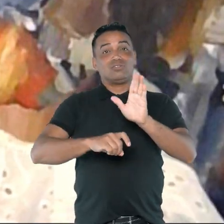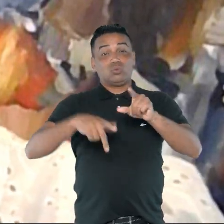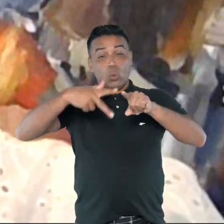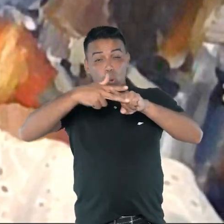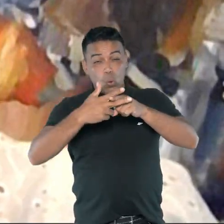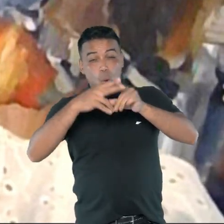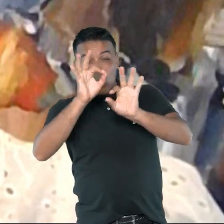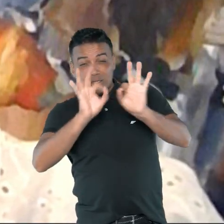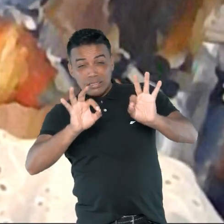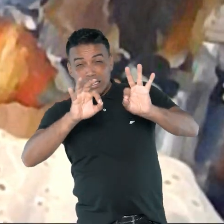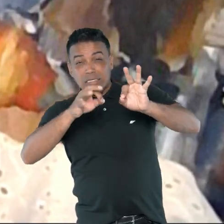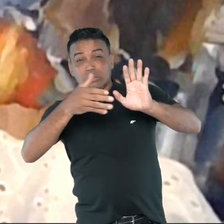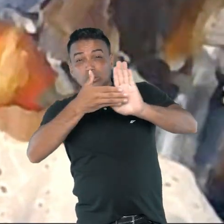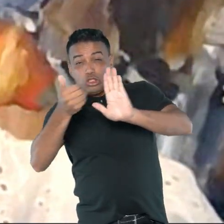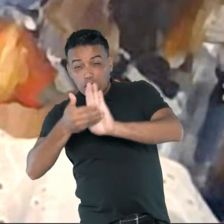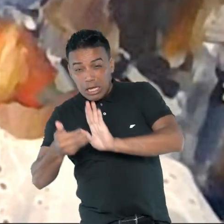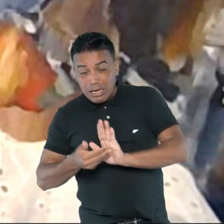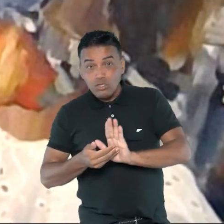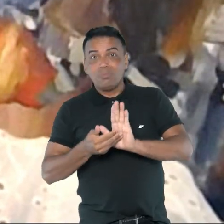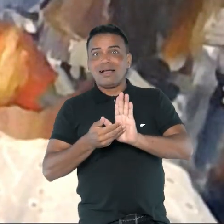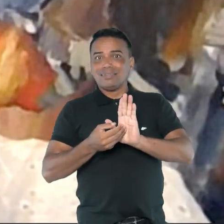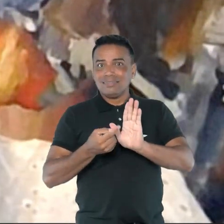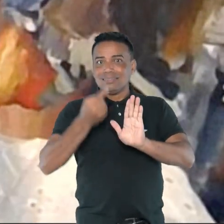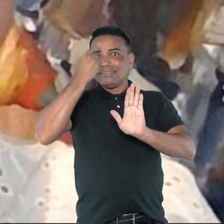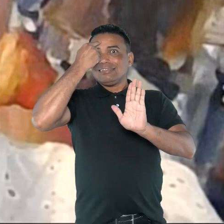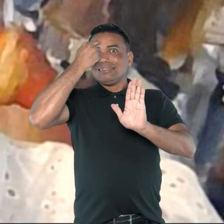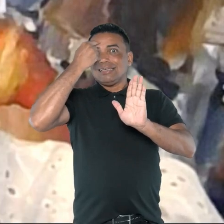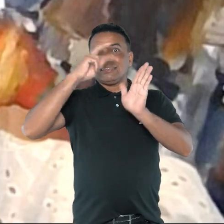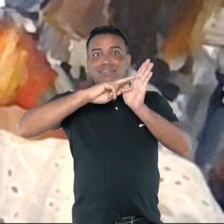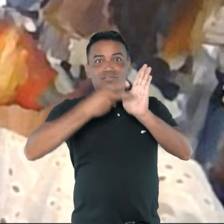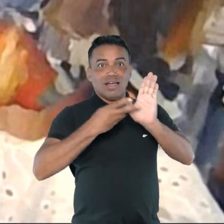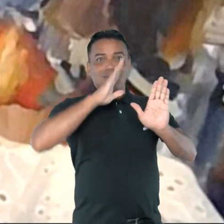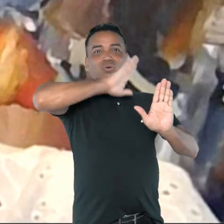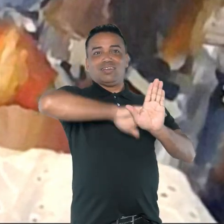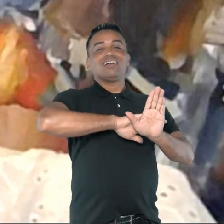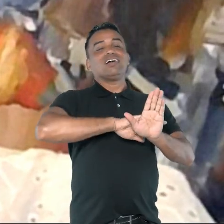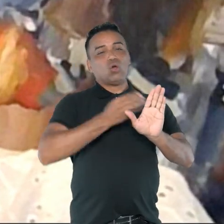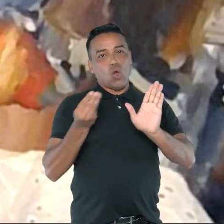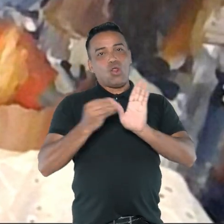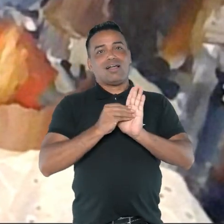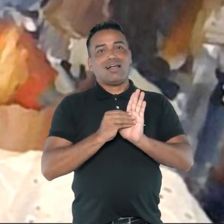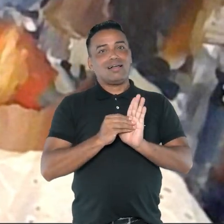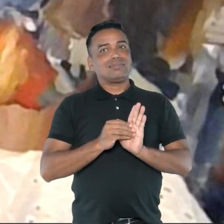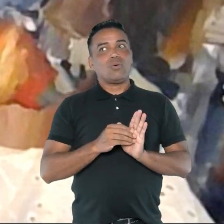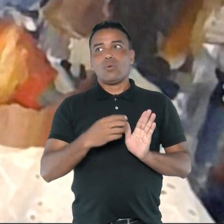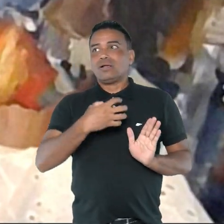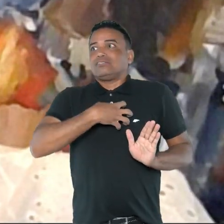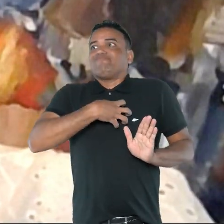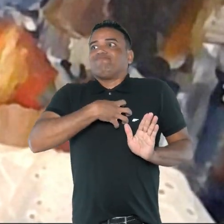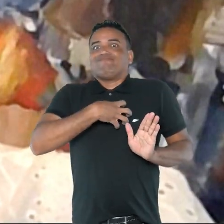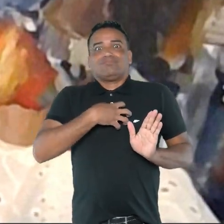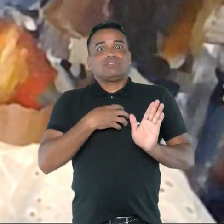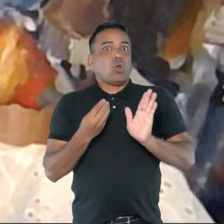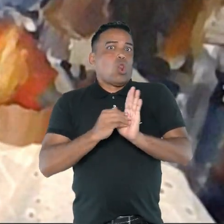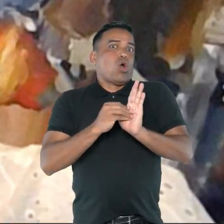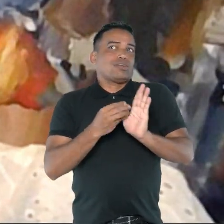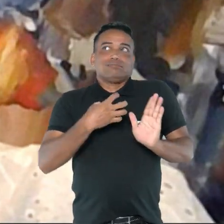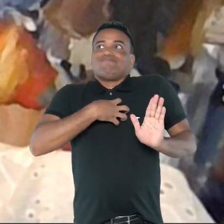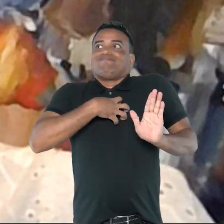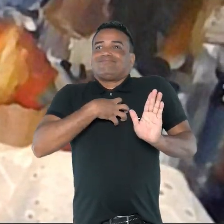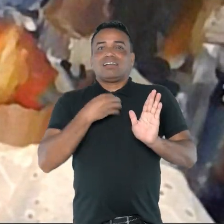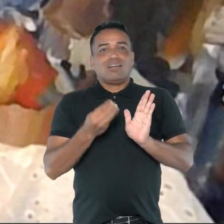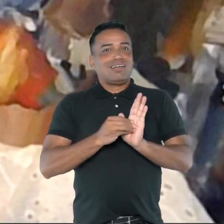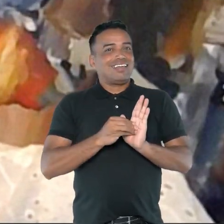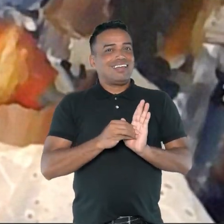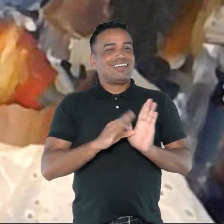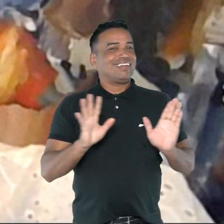ir limpando, mas deixar o que eu quero dizer ali. E é quase intuitivo,